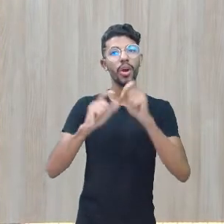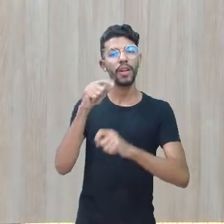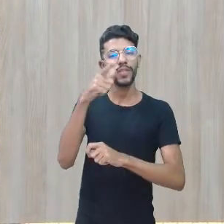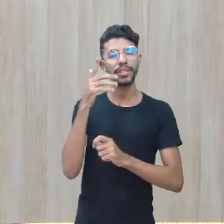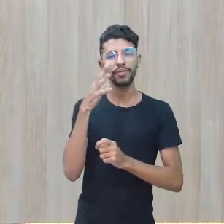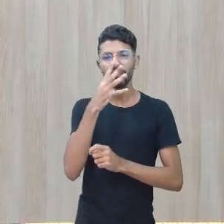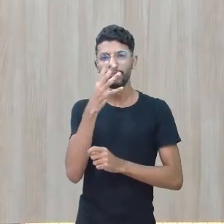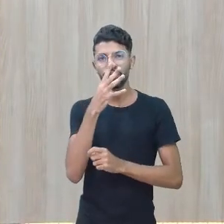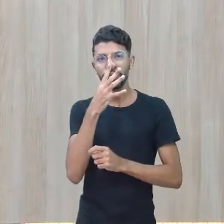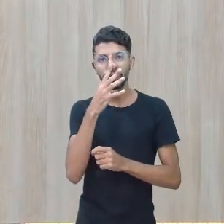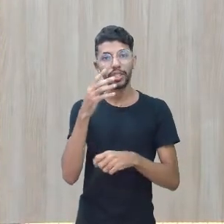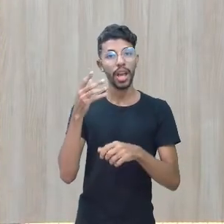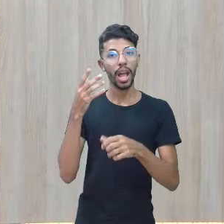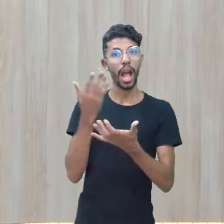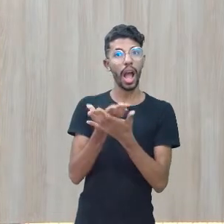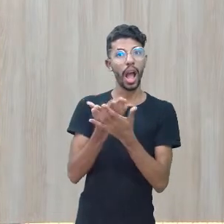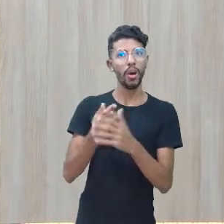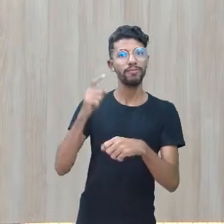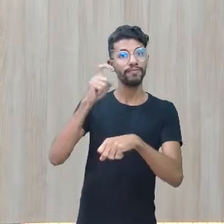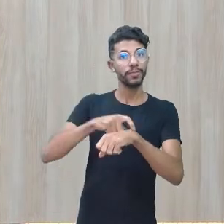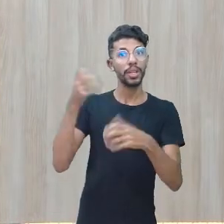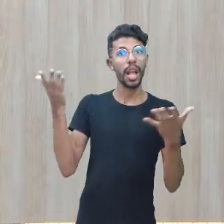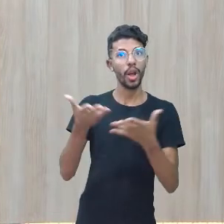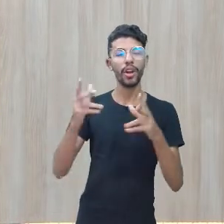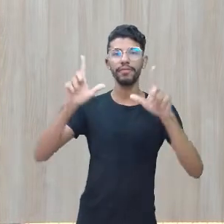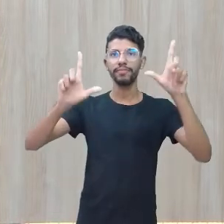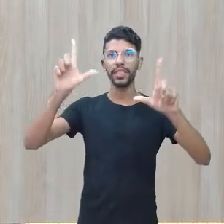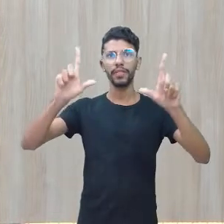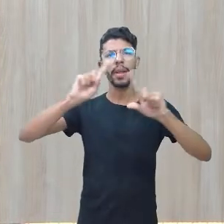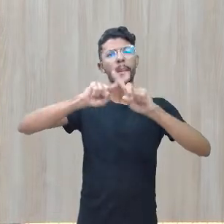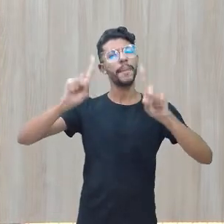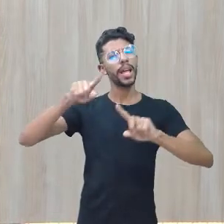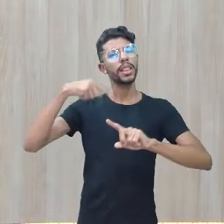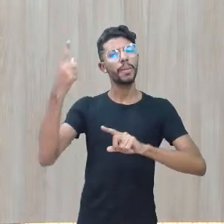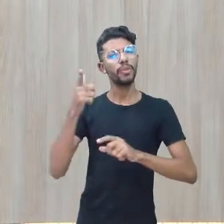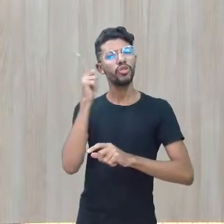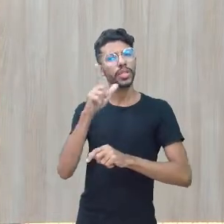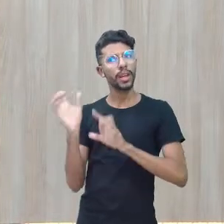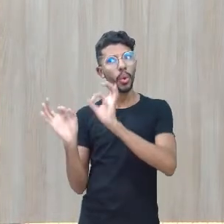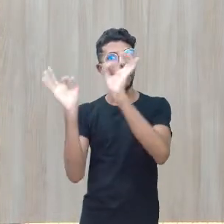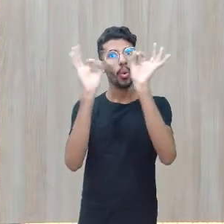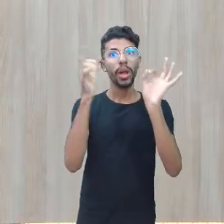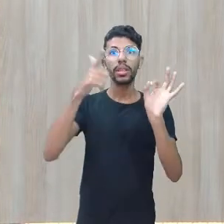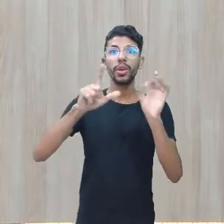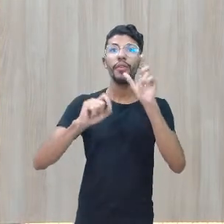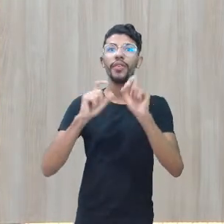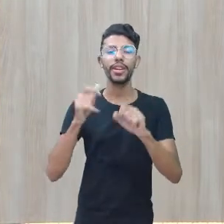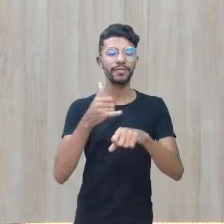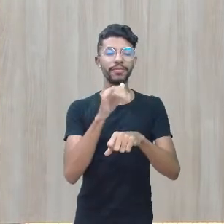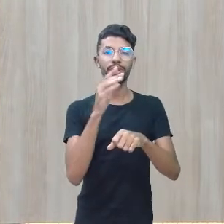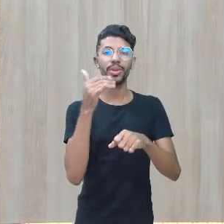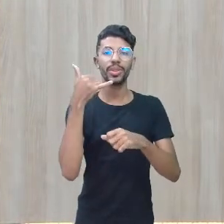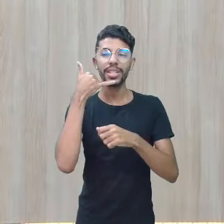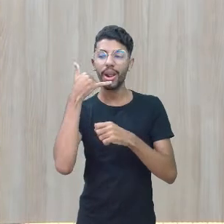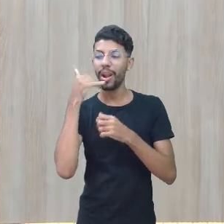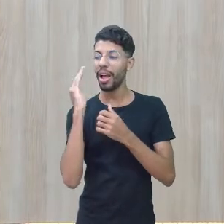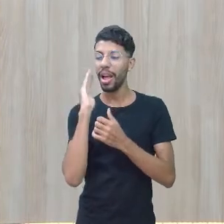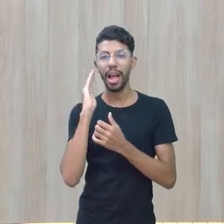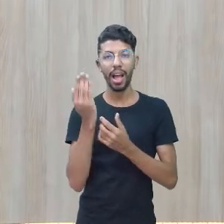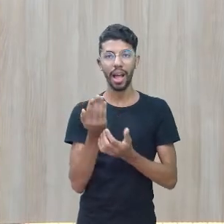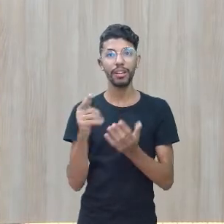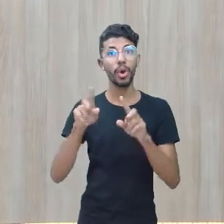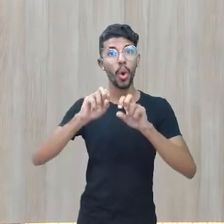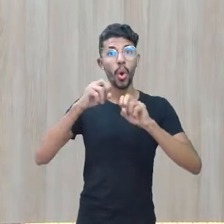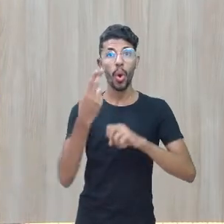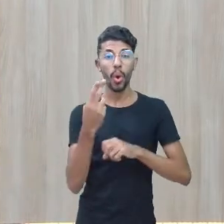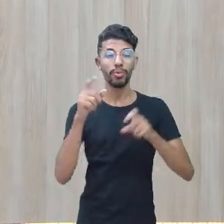nesse momento na TV, mas depois consiga reassistir pelo celular ou pelo computador, né? Lá no YouTube, a gente